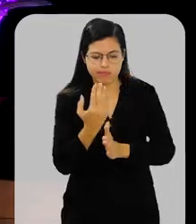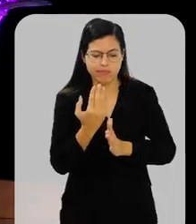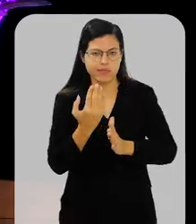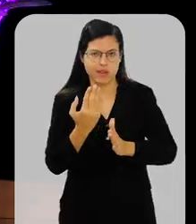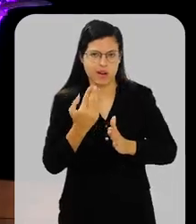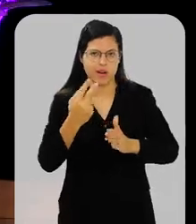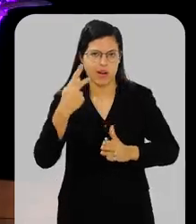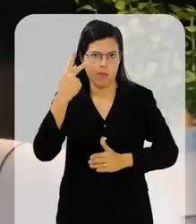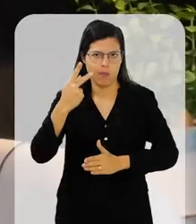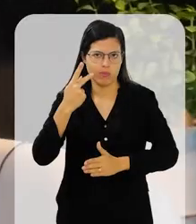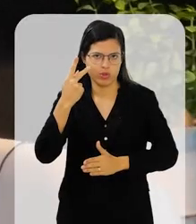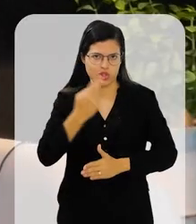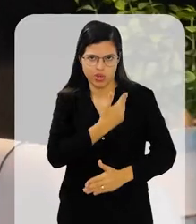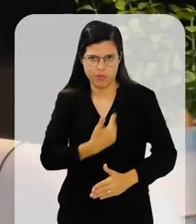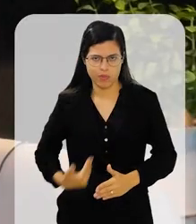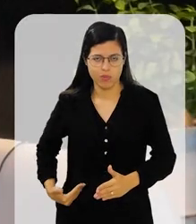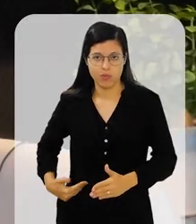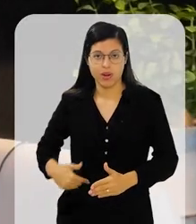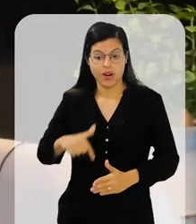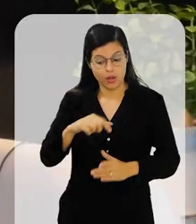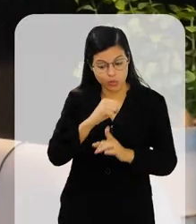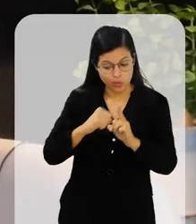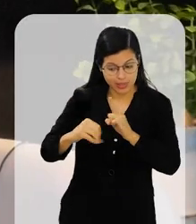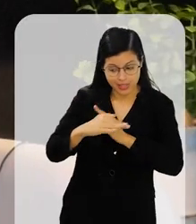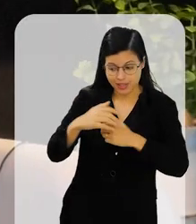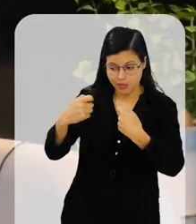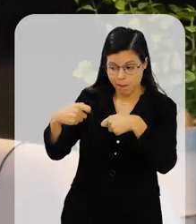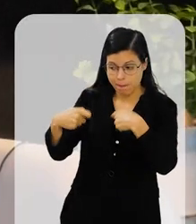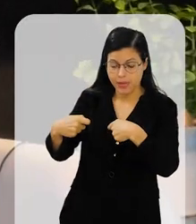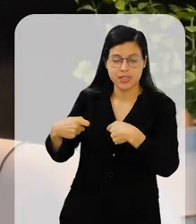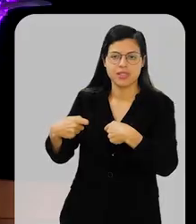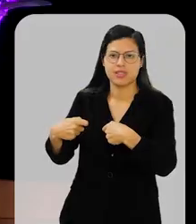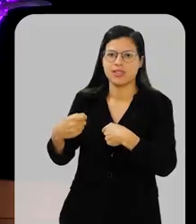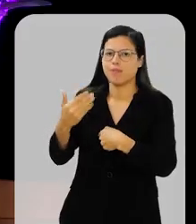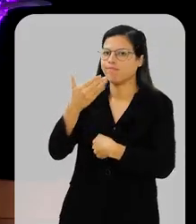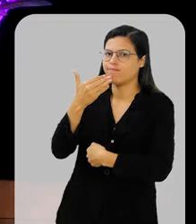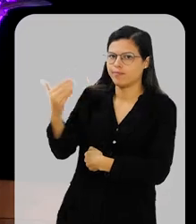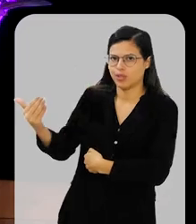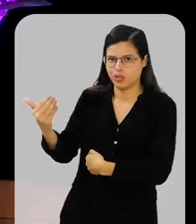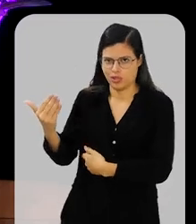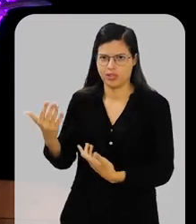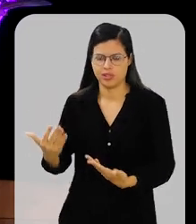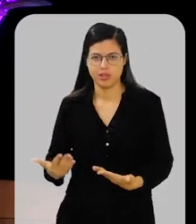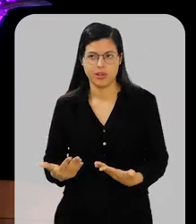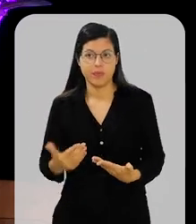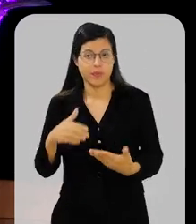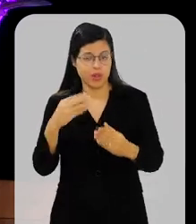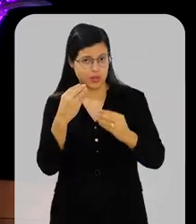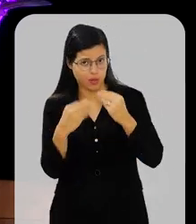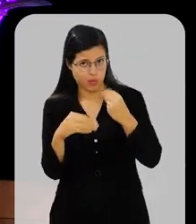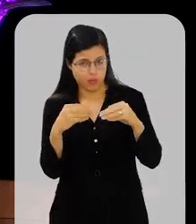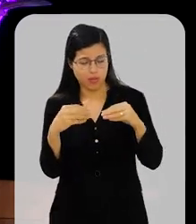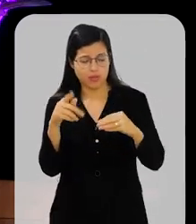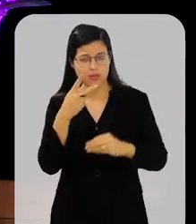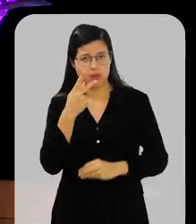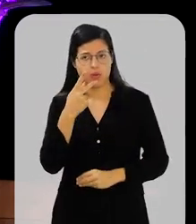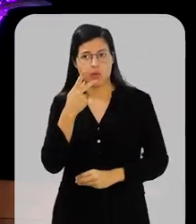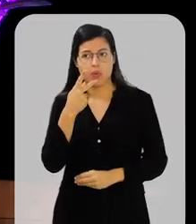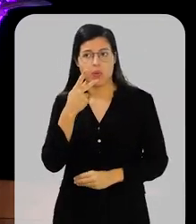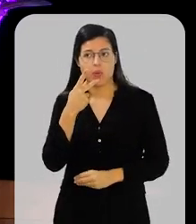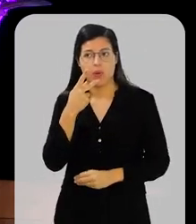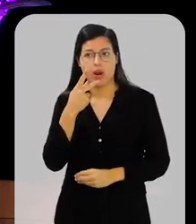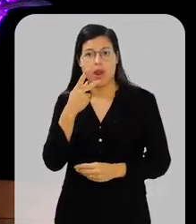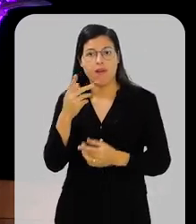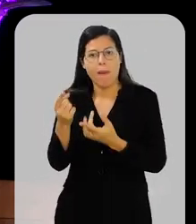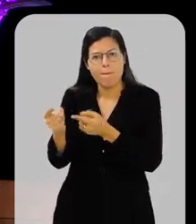o poder. E aí, a novela, como você citou, ela provocou